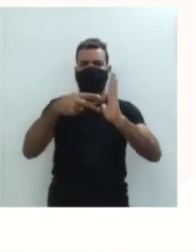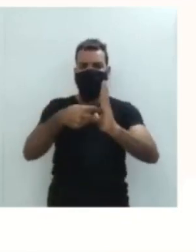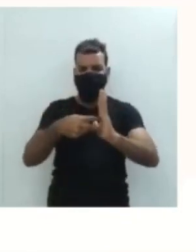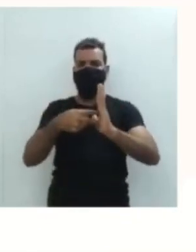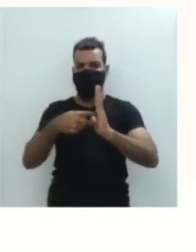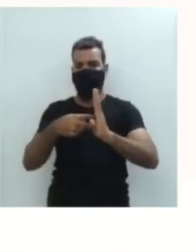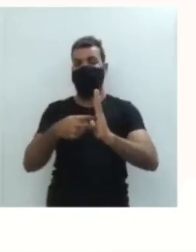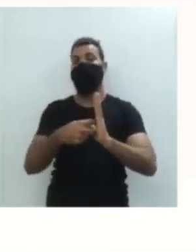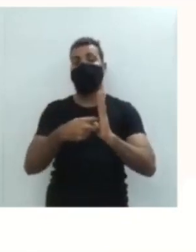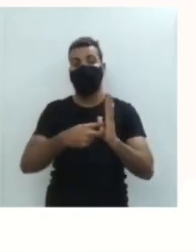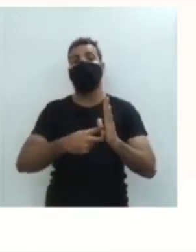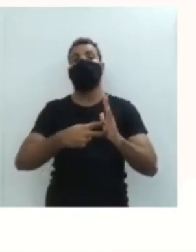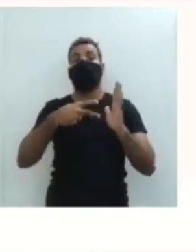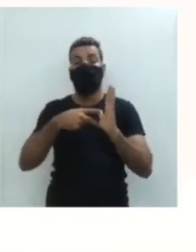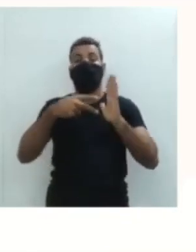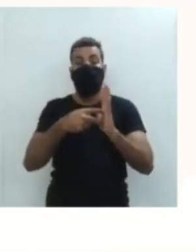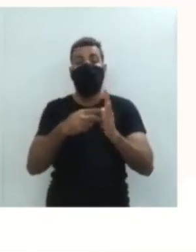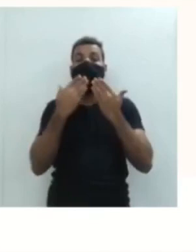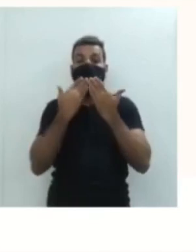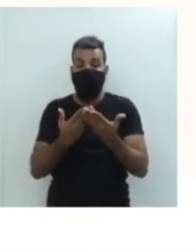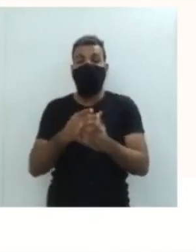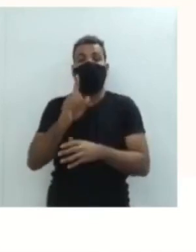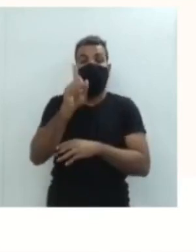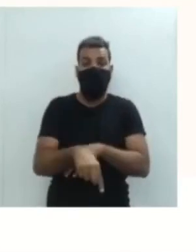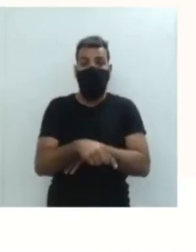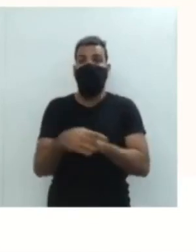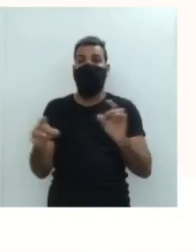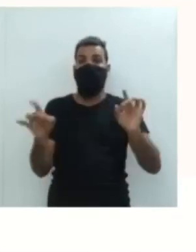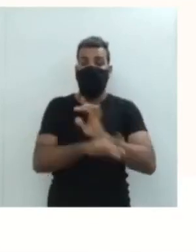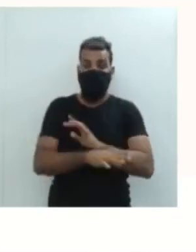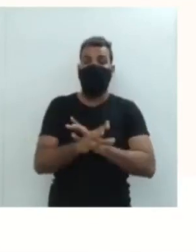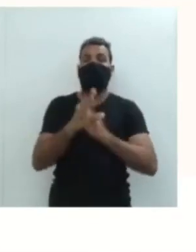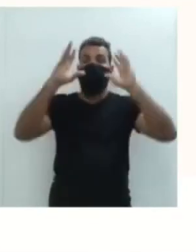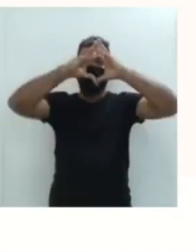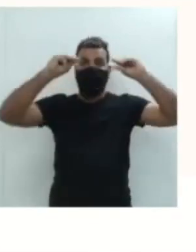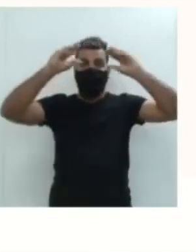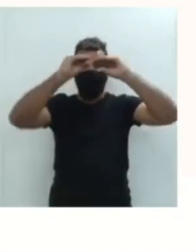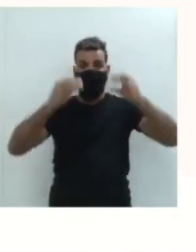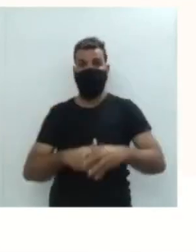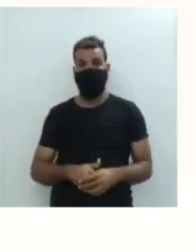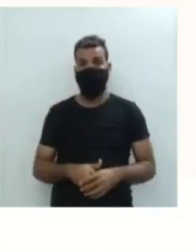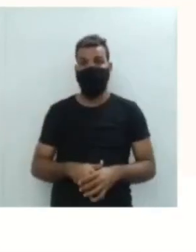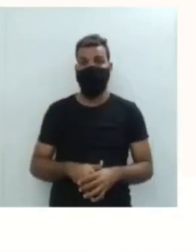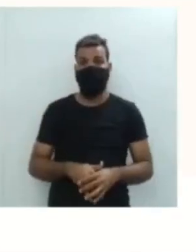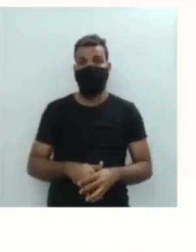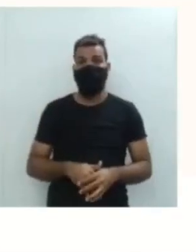pontos verificar pedido hein verificar pedido é um método estático da classe abstrata pedido está recebendo o objeto